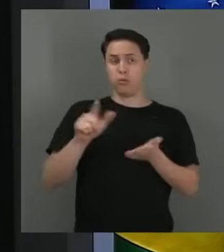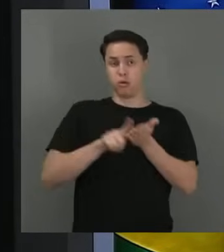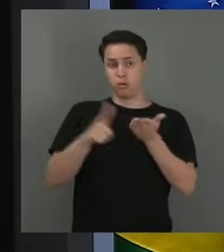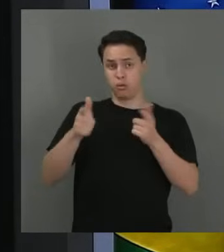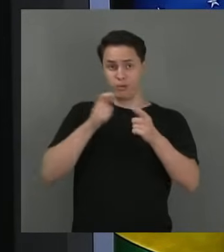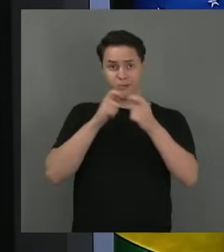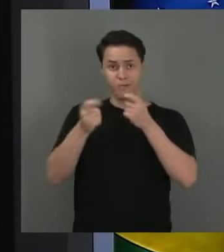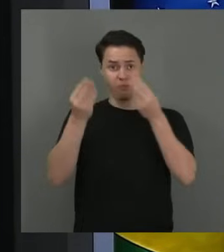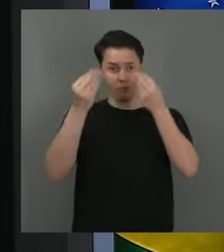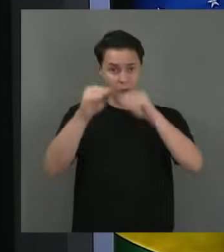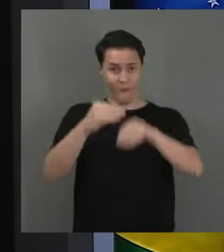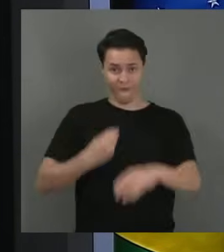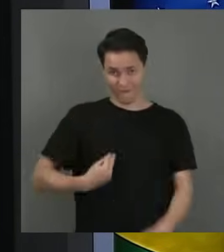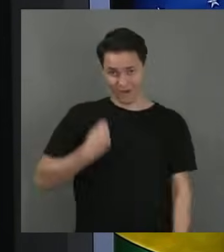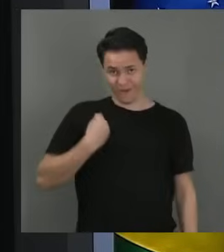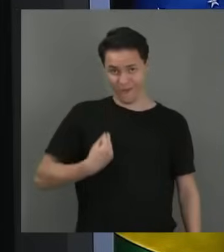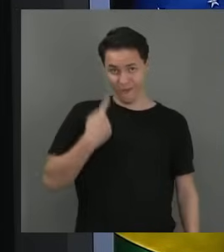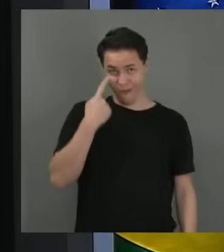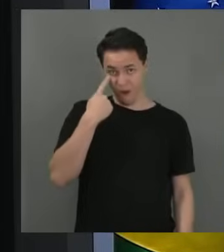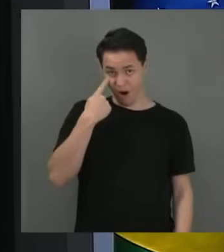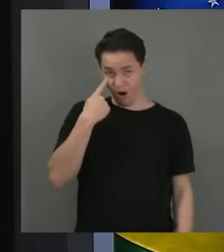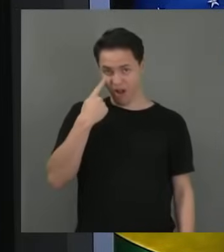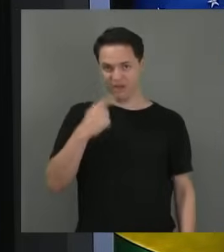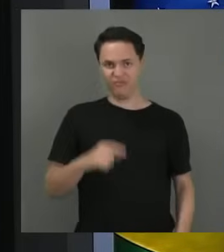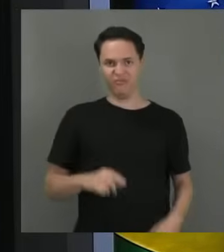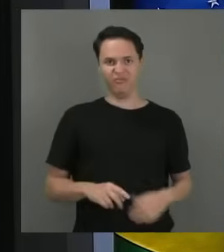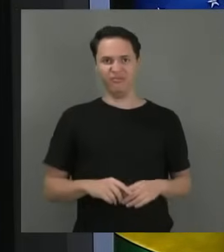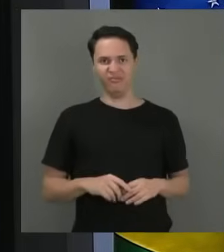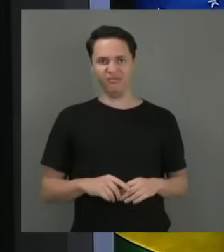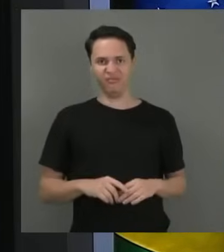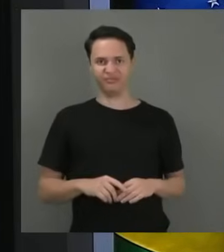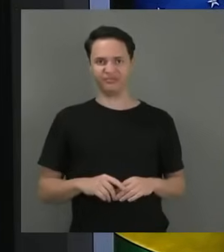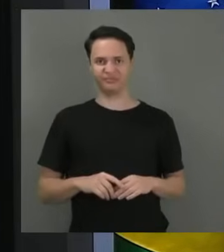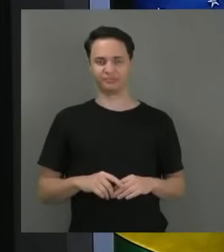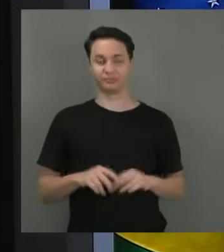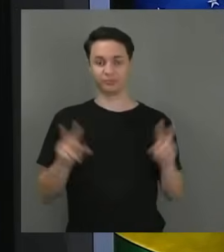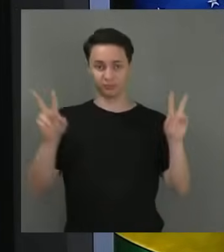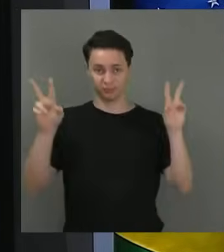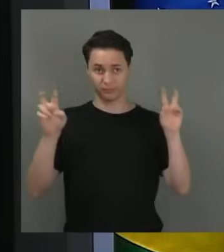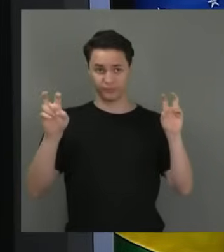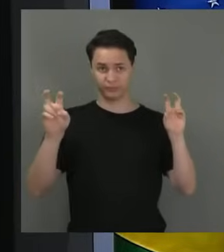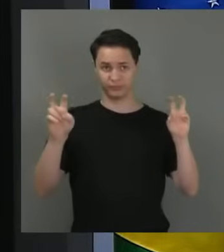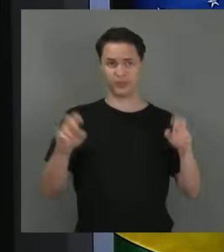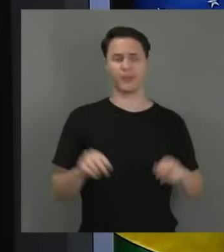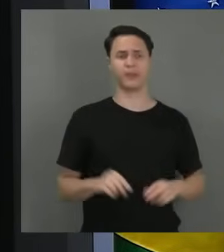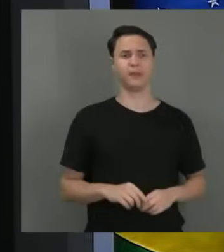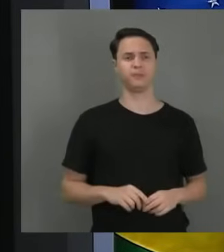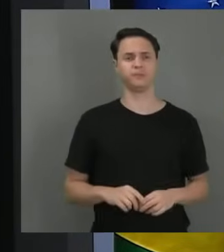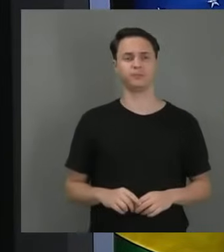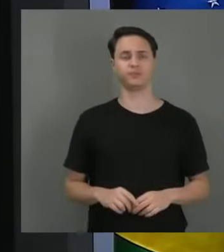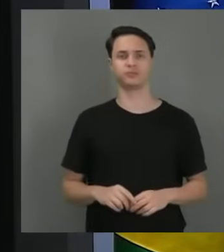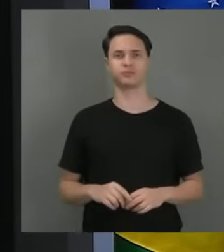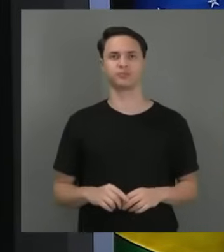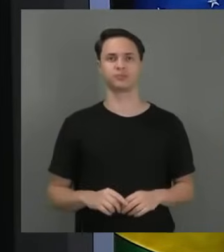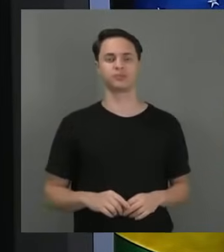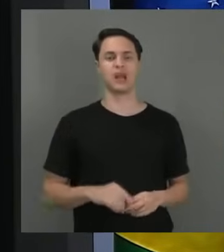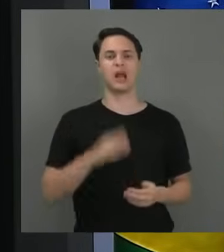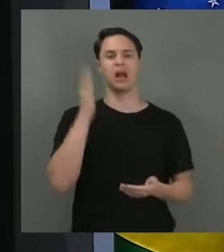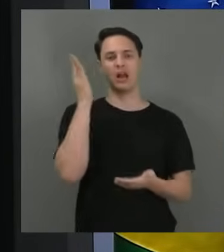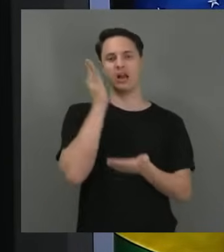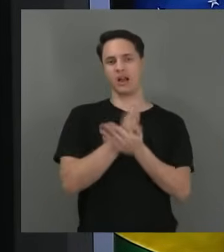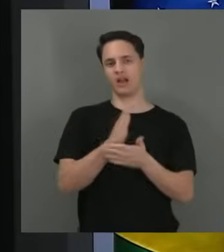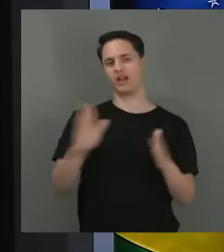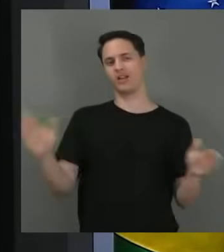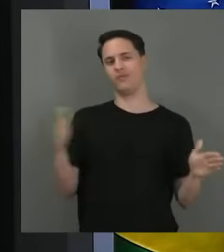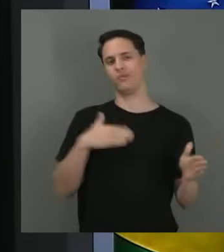ao vivo. Olha o sincericídio. Abre aspas. Acabou a lua de mel